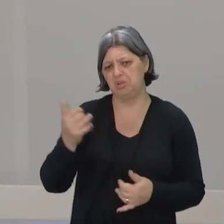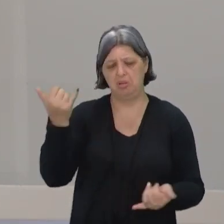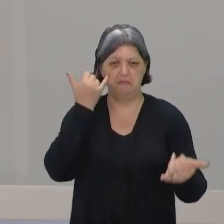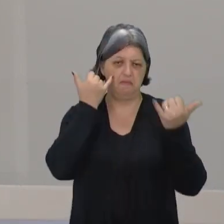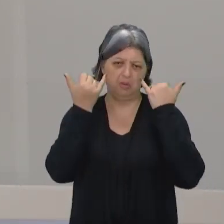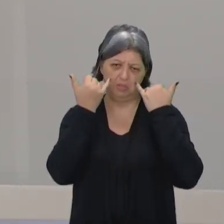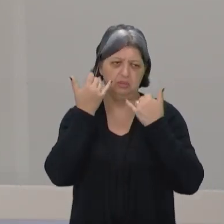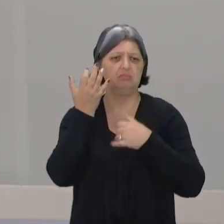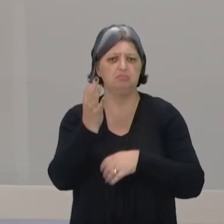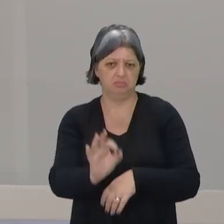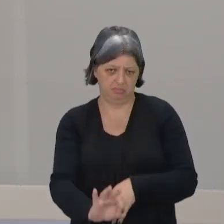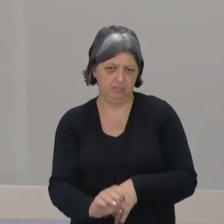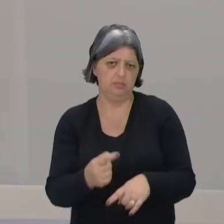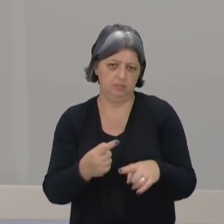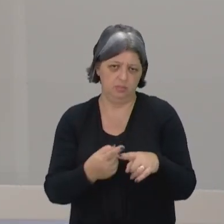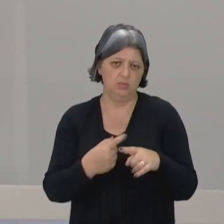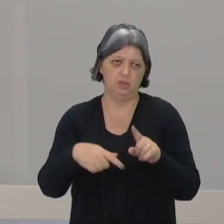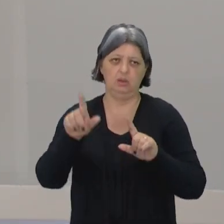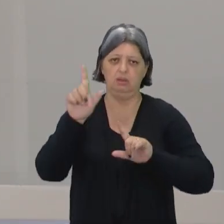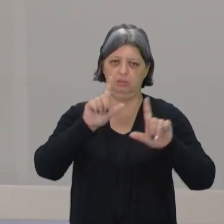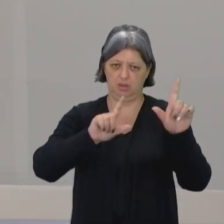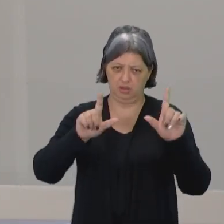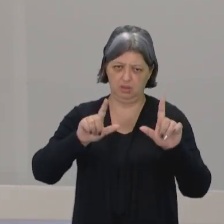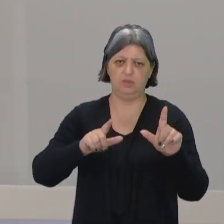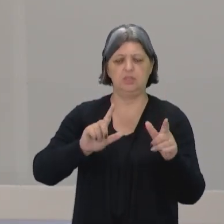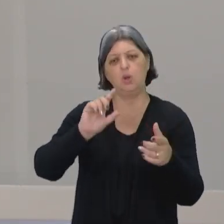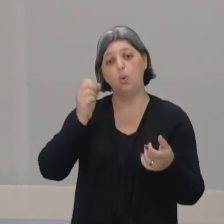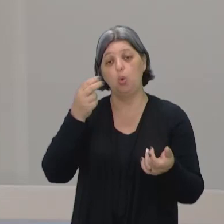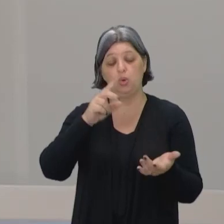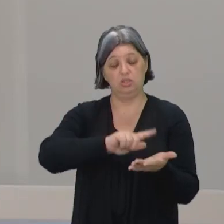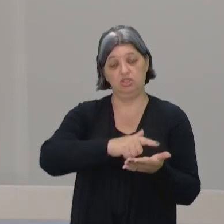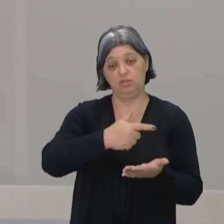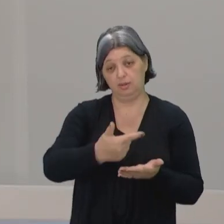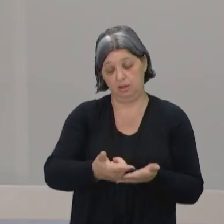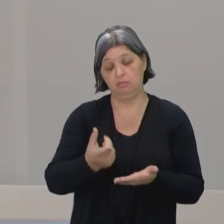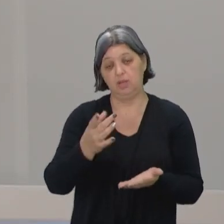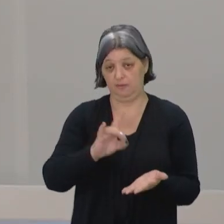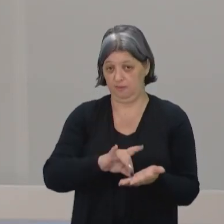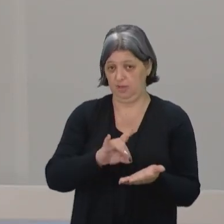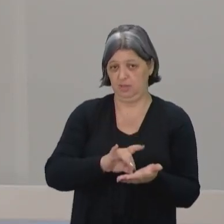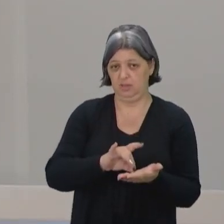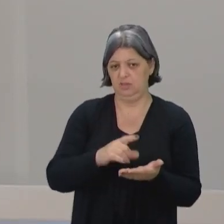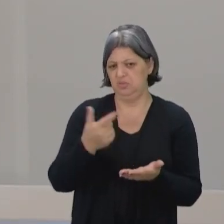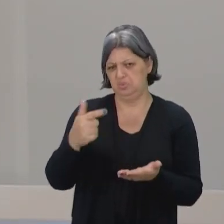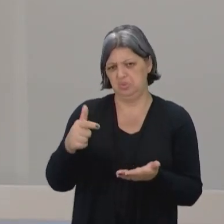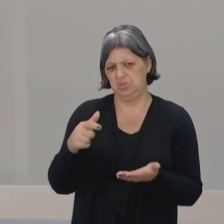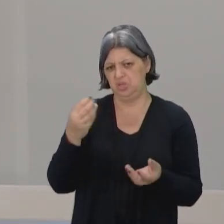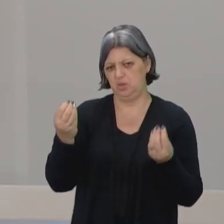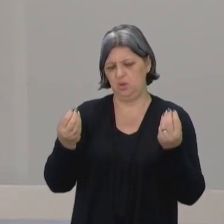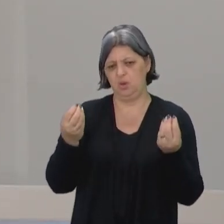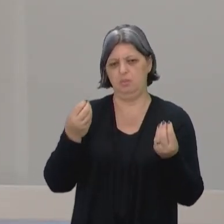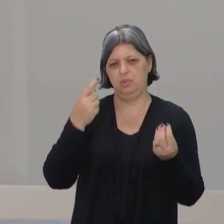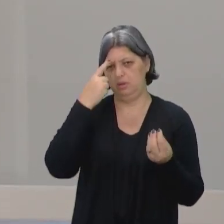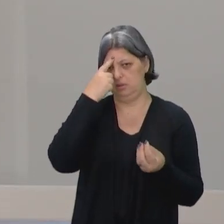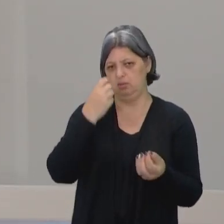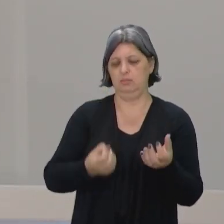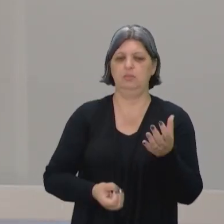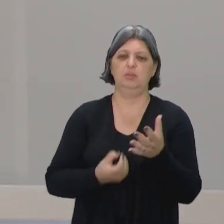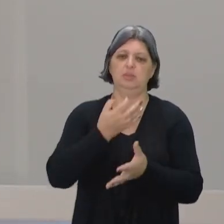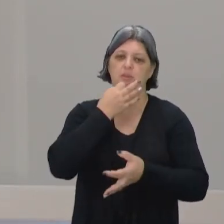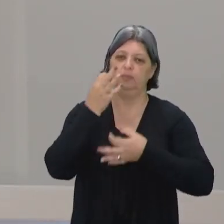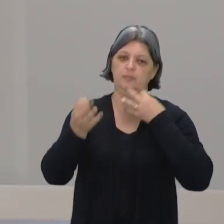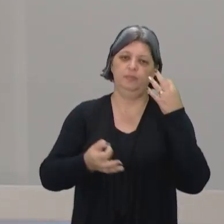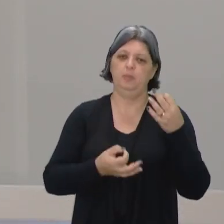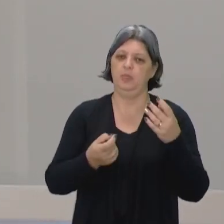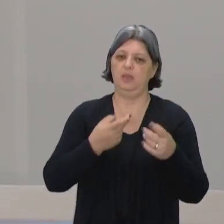é isso mesmo, tá certo, porque está no jornal, é verdade, e não desenvolvia aquele pensamento crítico. Sim. E não estou falando mal